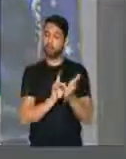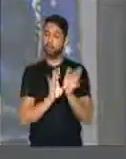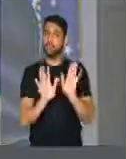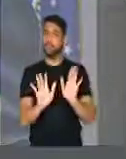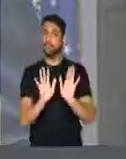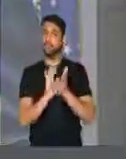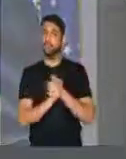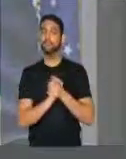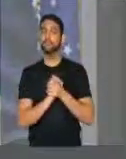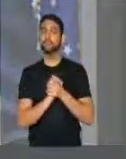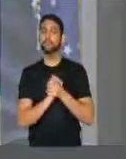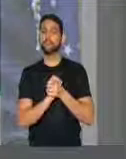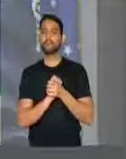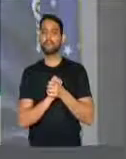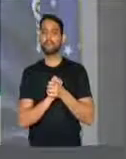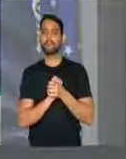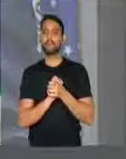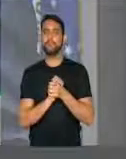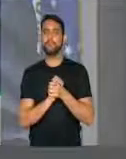fatos.